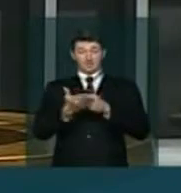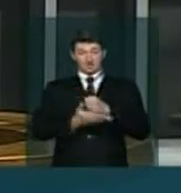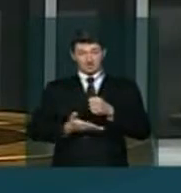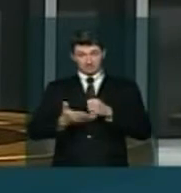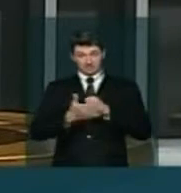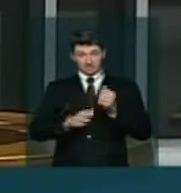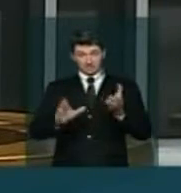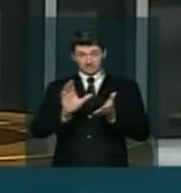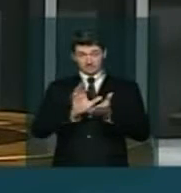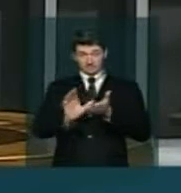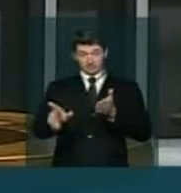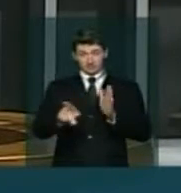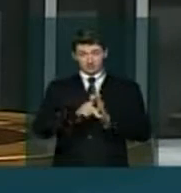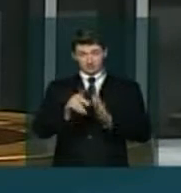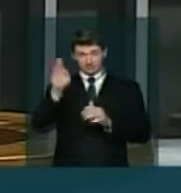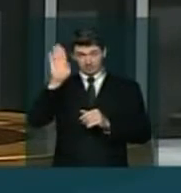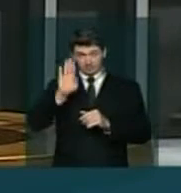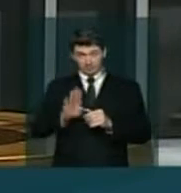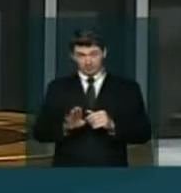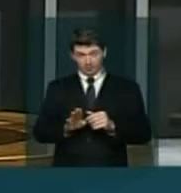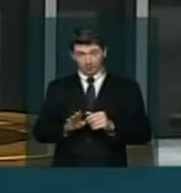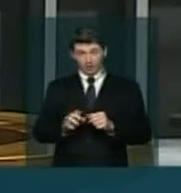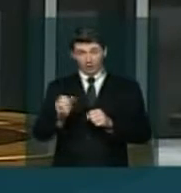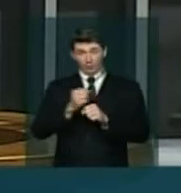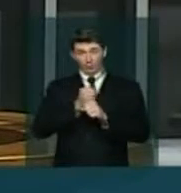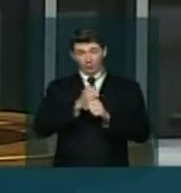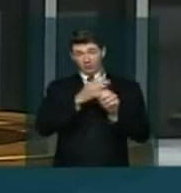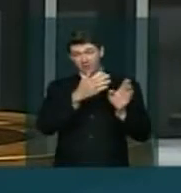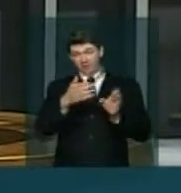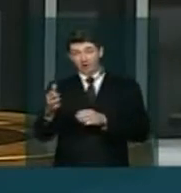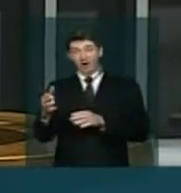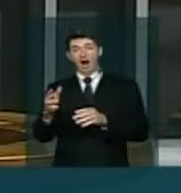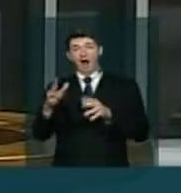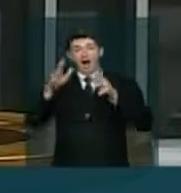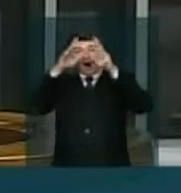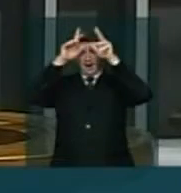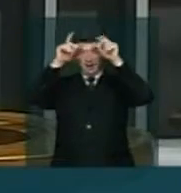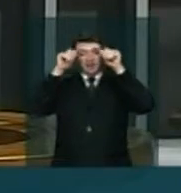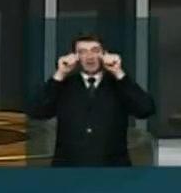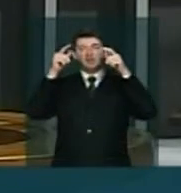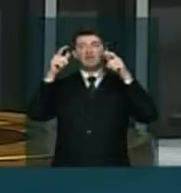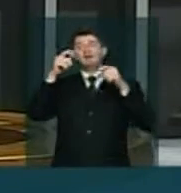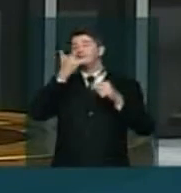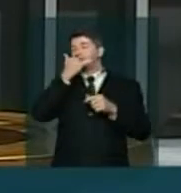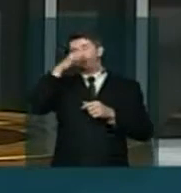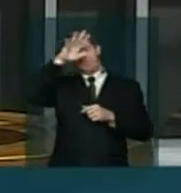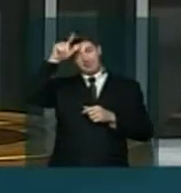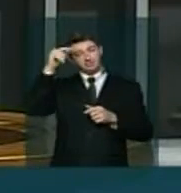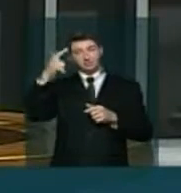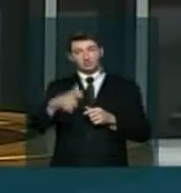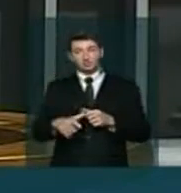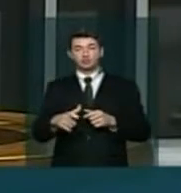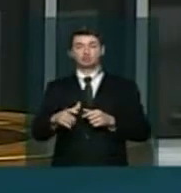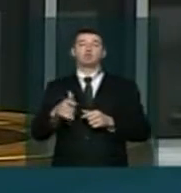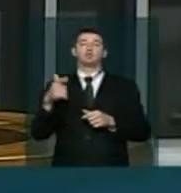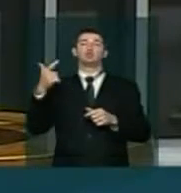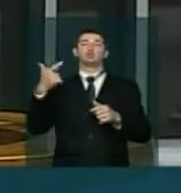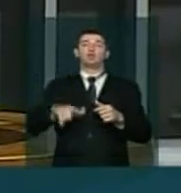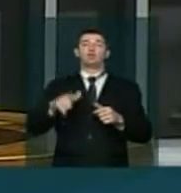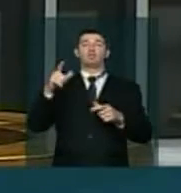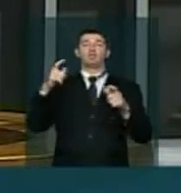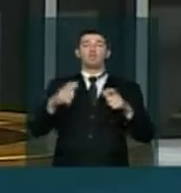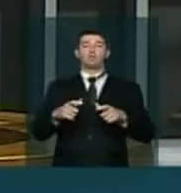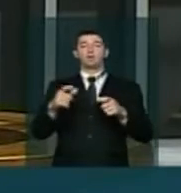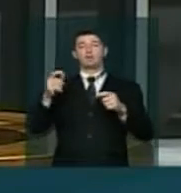de investimentos para o Brasil, para os próximos anos, a Amazônia como sendo um lugar para ser de fato trabalhado